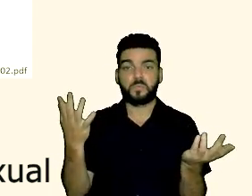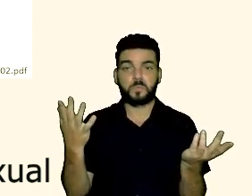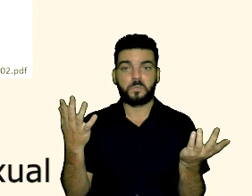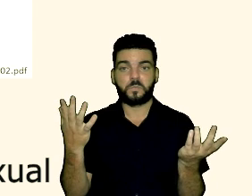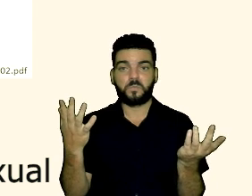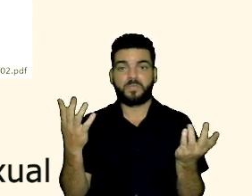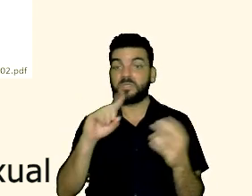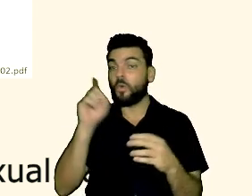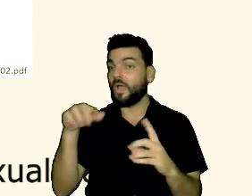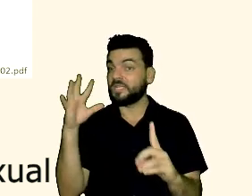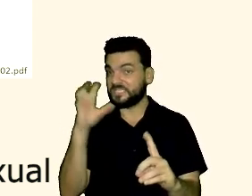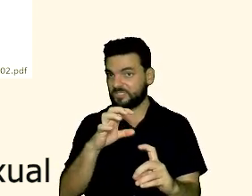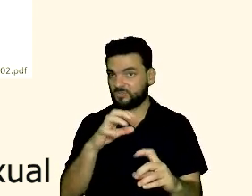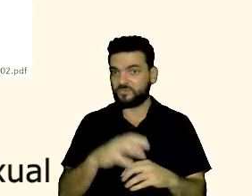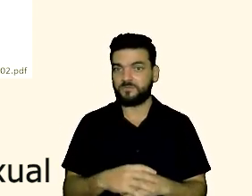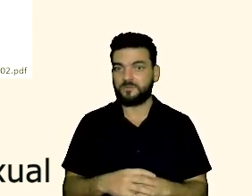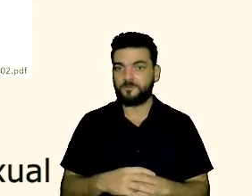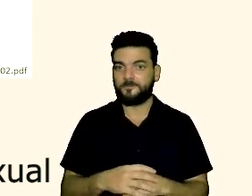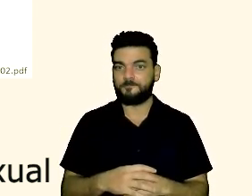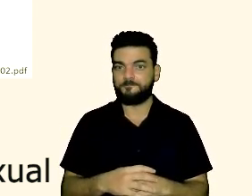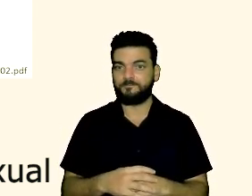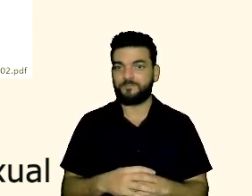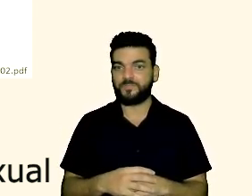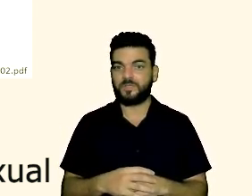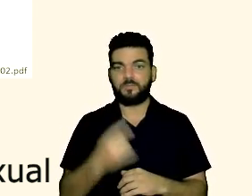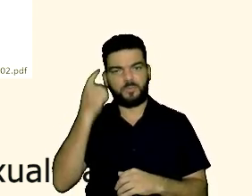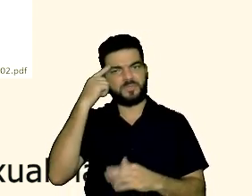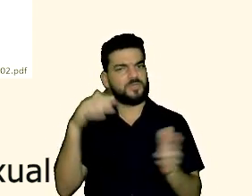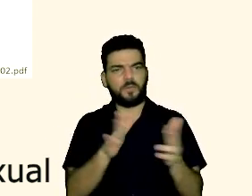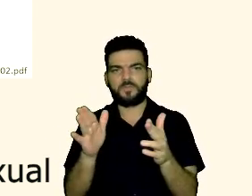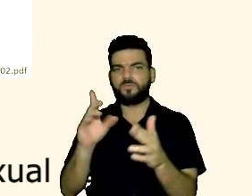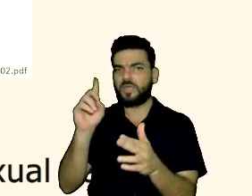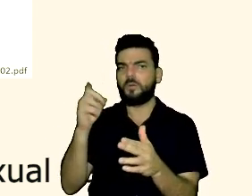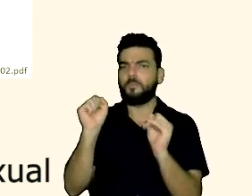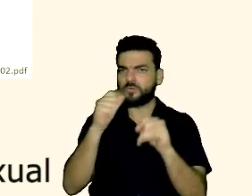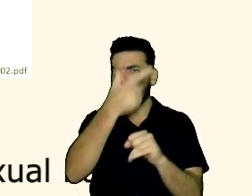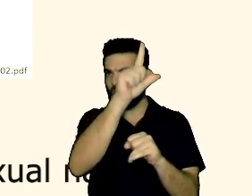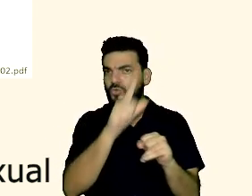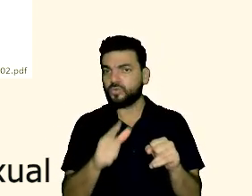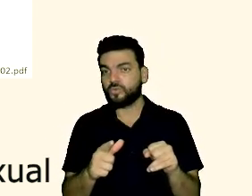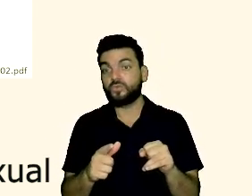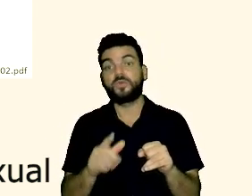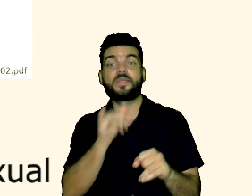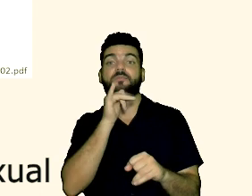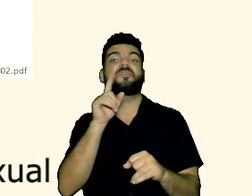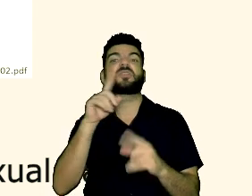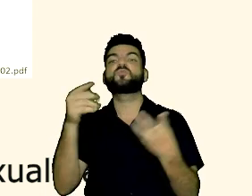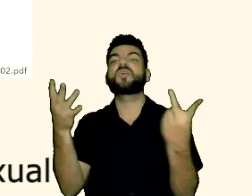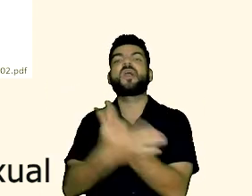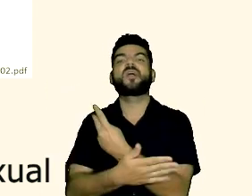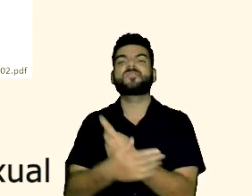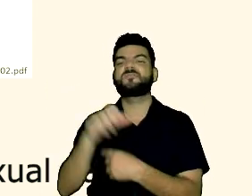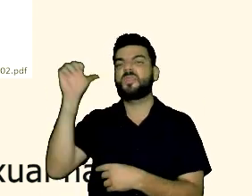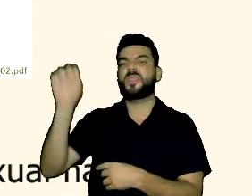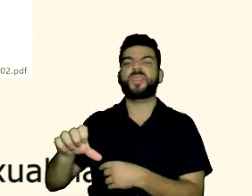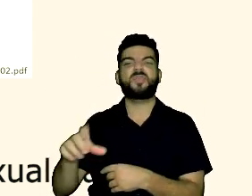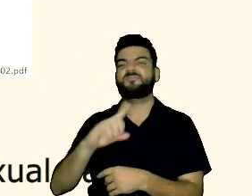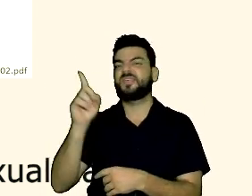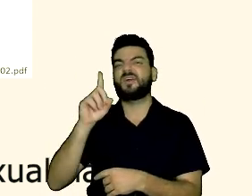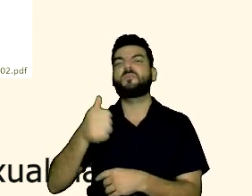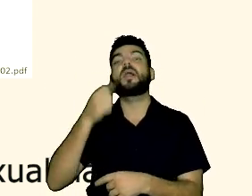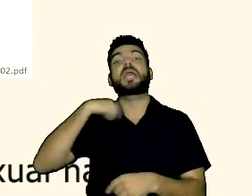pode ser esse. É diferente dizer tudo isso daí tá uma grande besteira, né? Se continuar assim, eu vou te